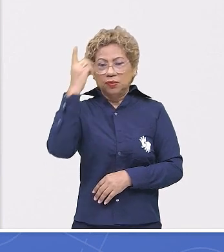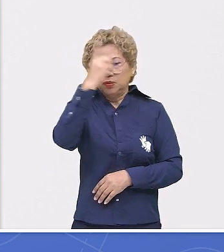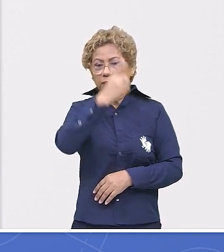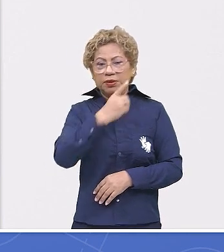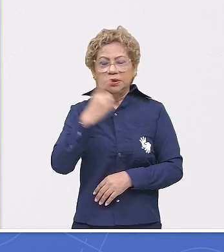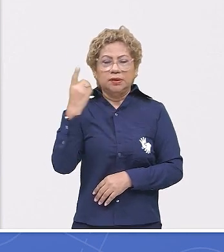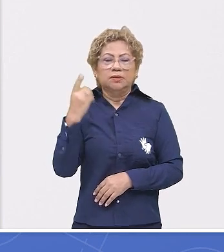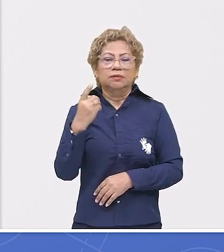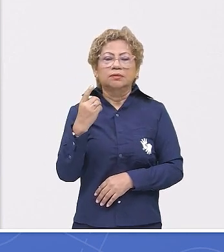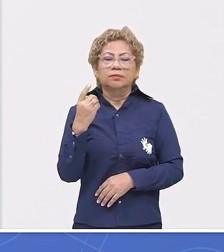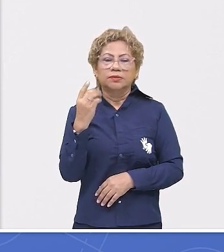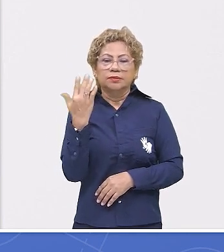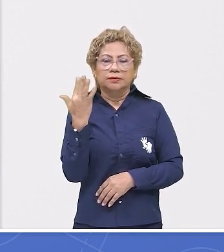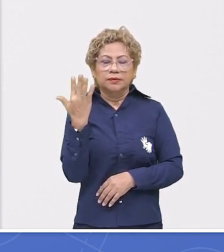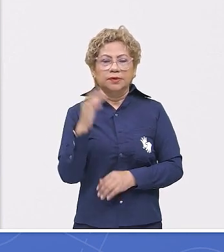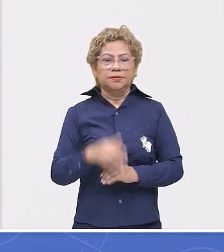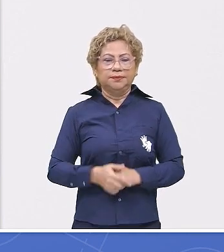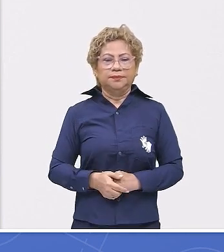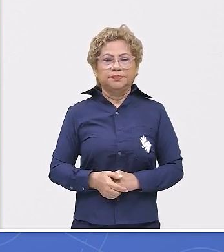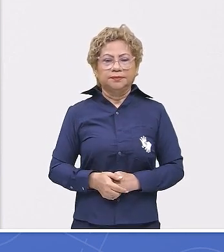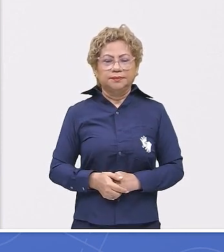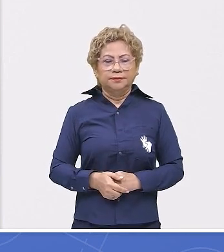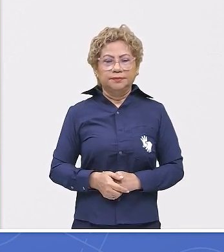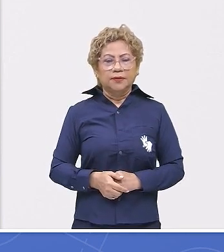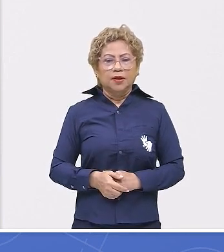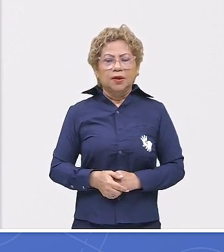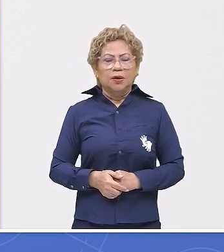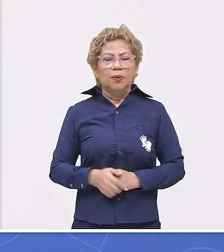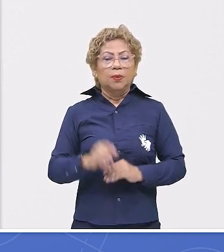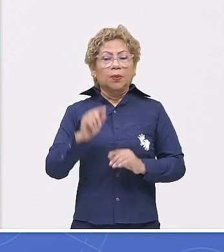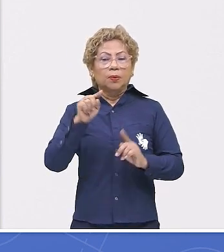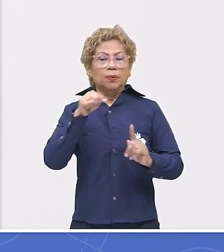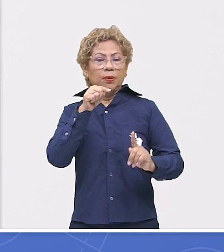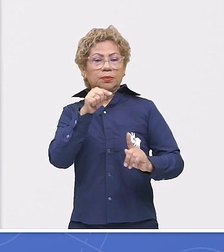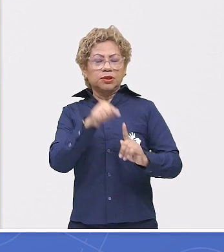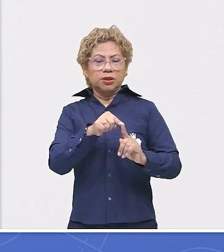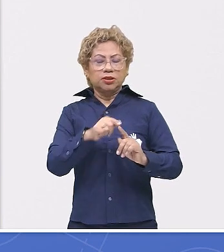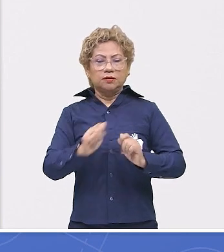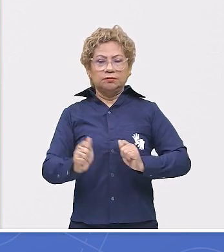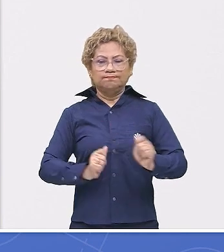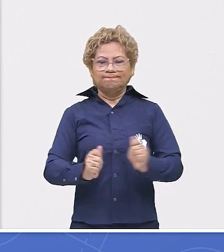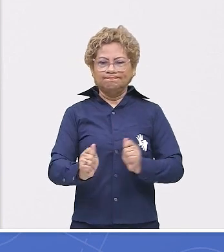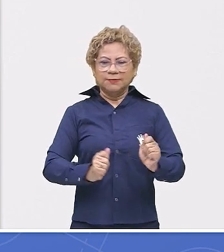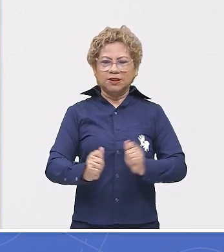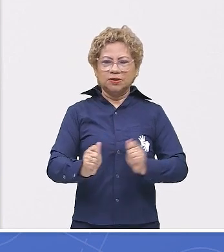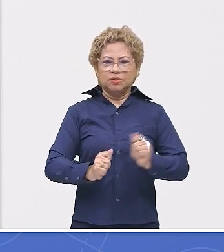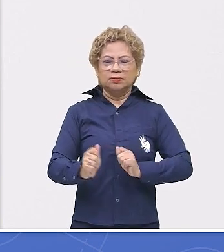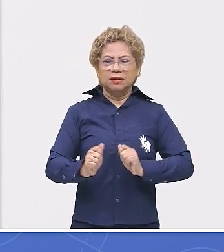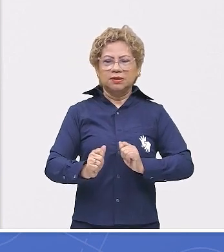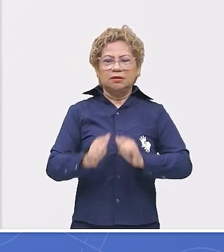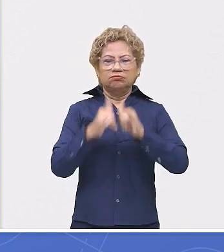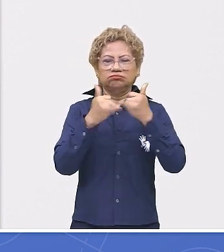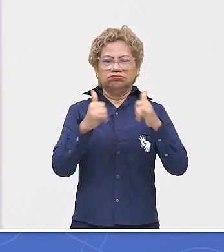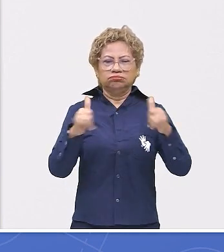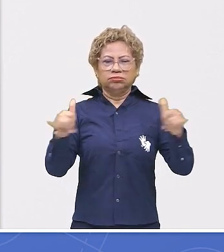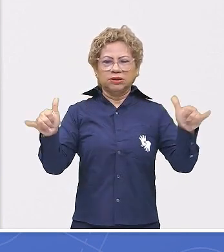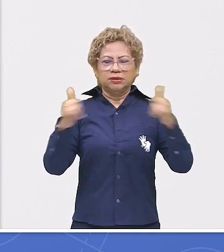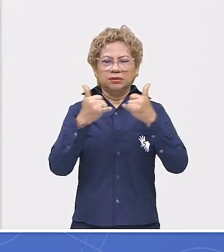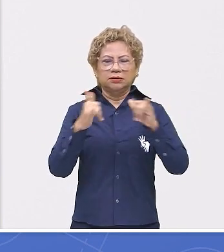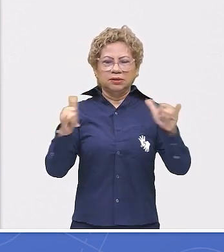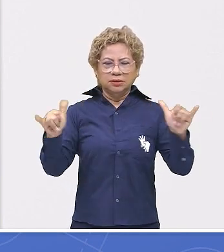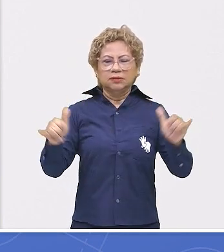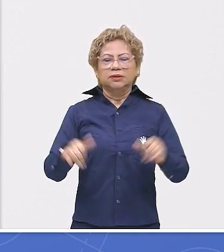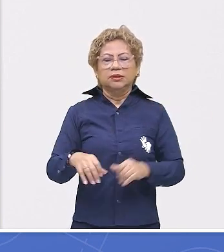ter o horário de verão vai ser o de economizar energia. Porém, em 2019, né, acabou tendo o decreto do presidente